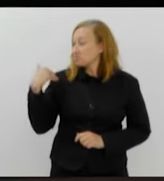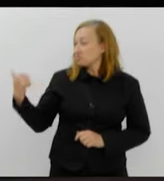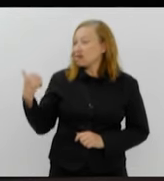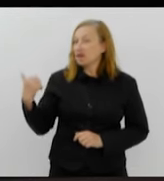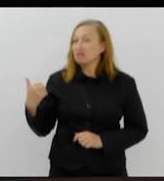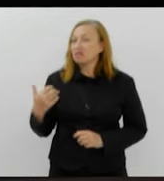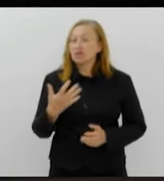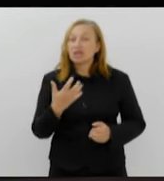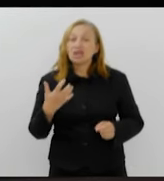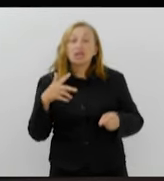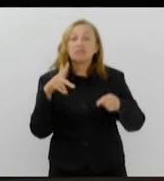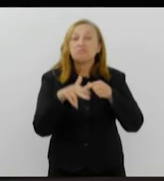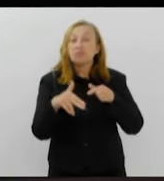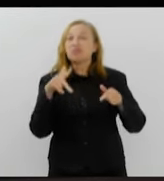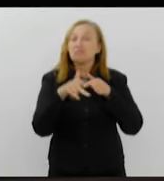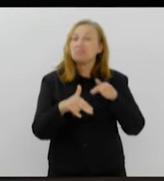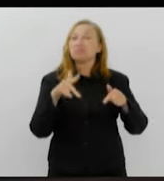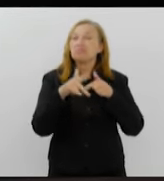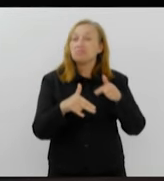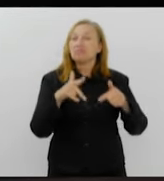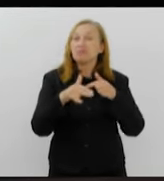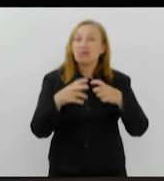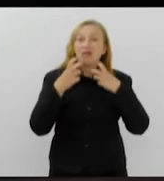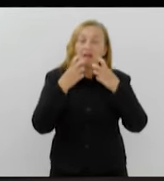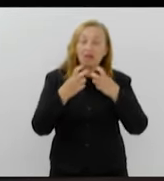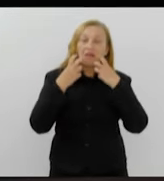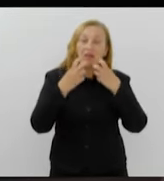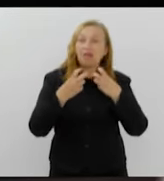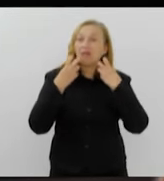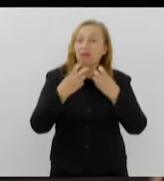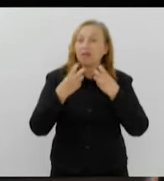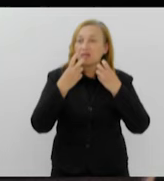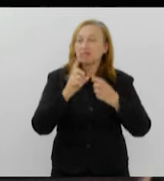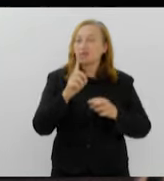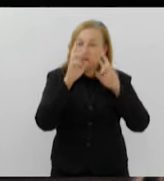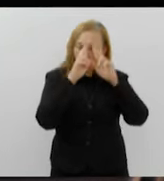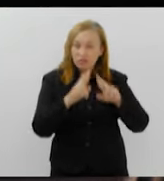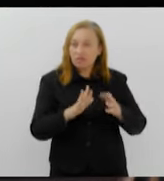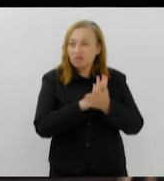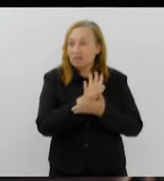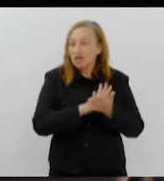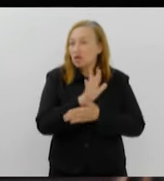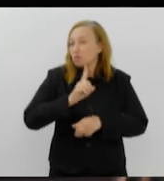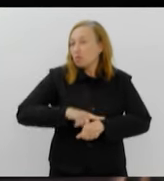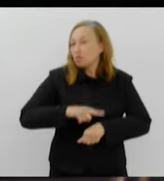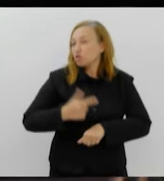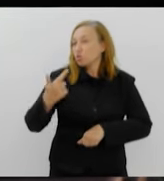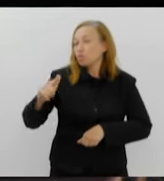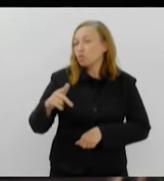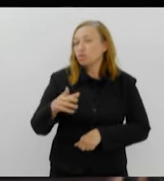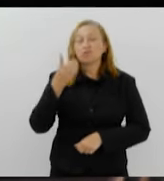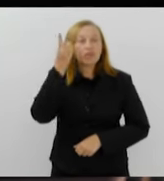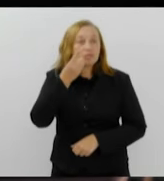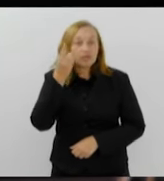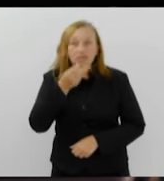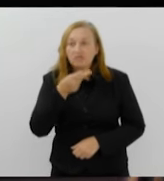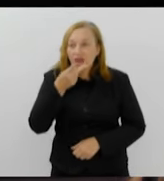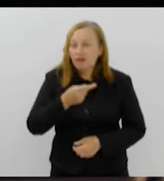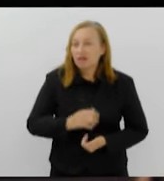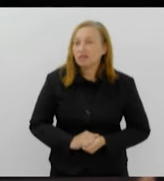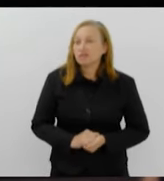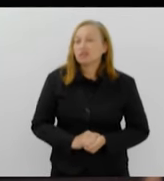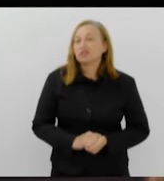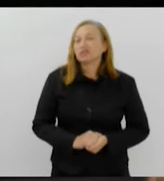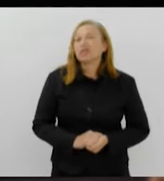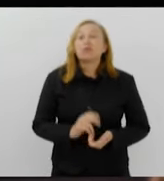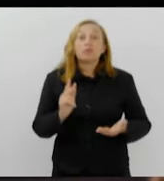querendo interromper né gritando não não respeitando o momento do outro Deputado e da outra deputada falar